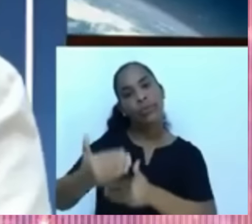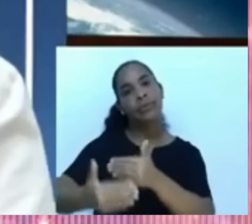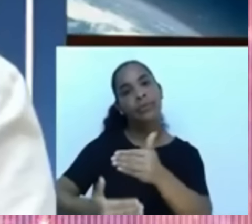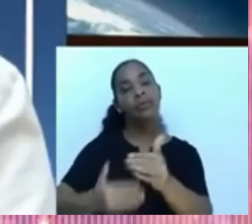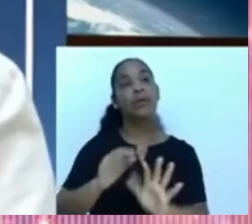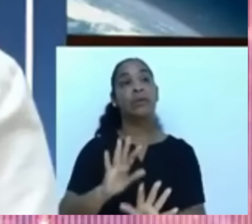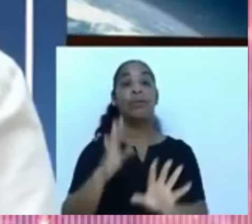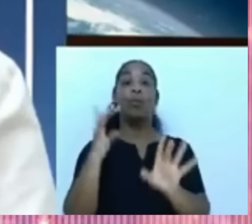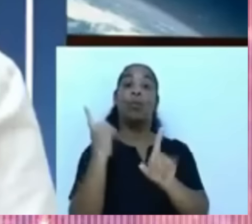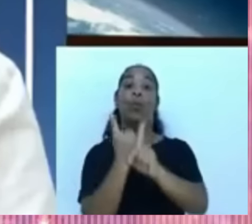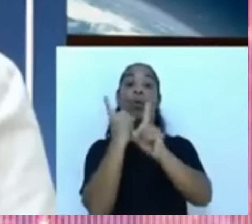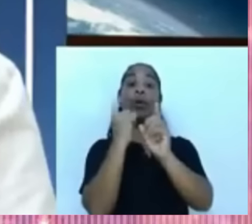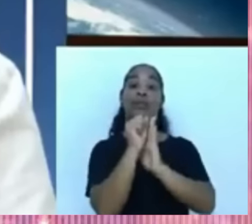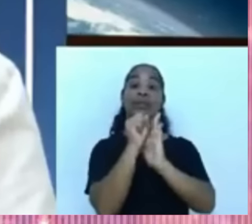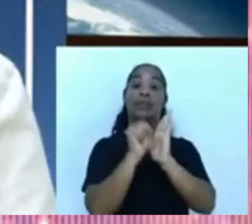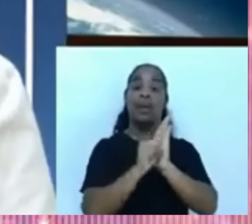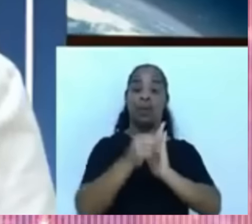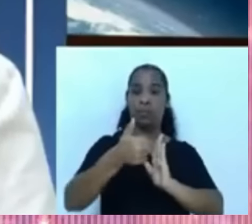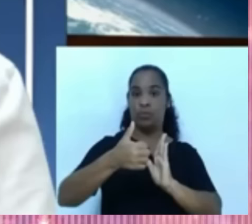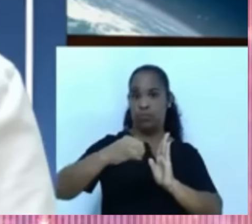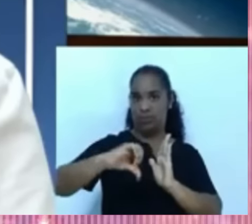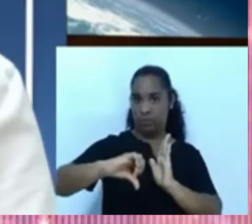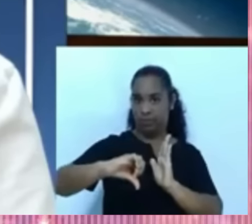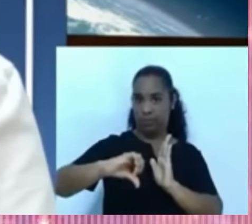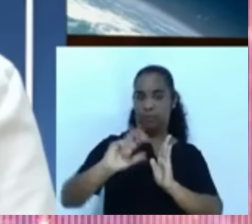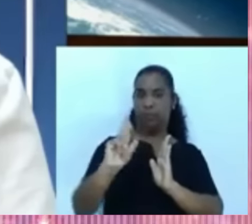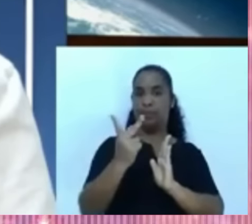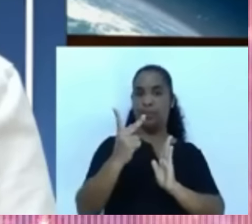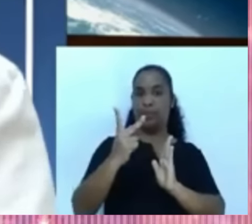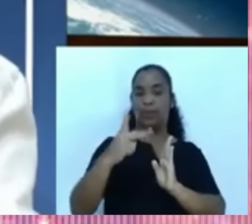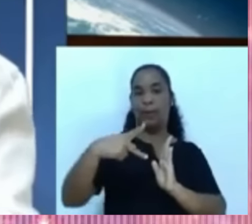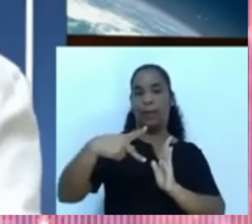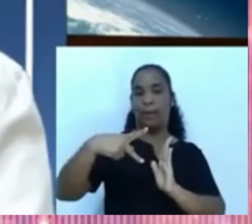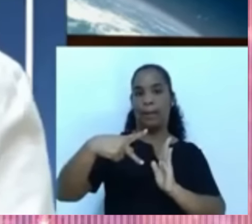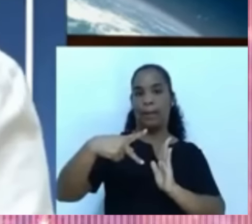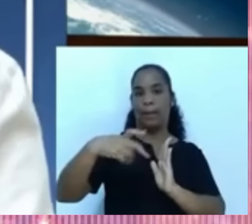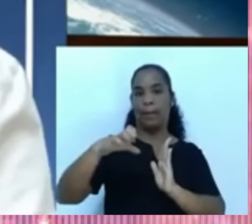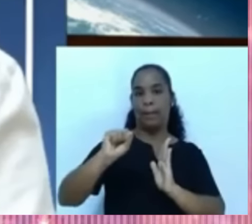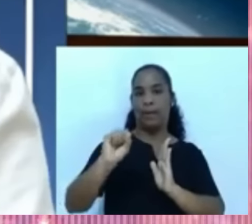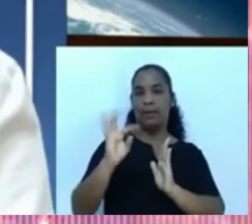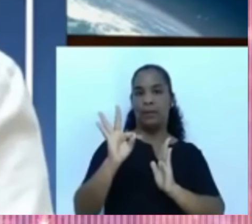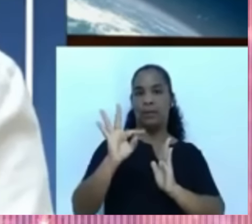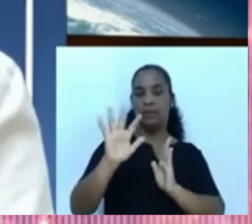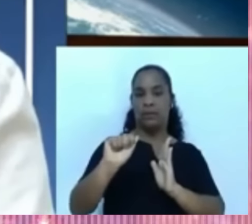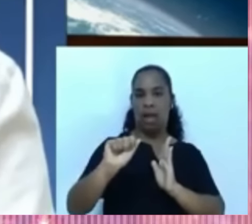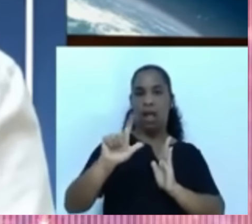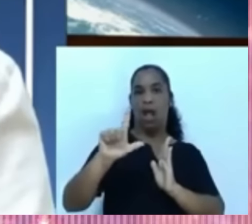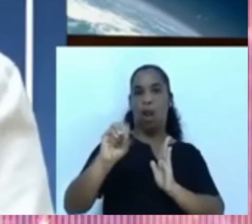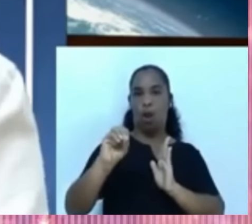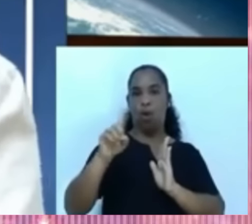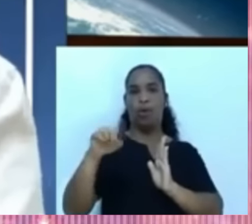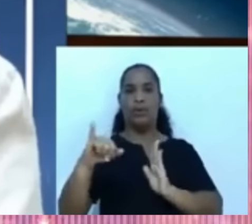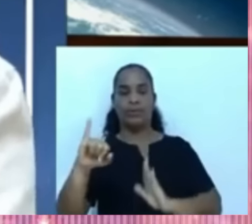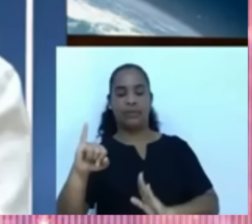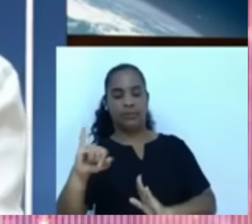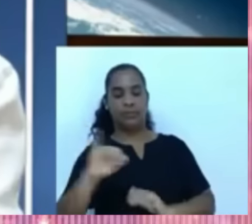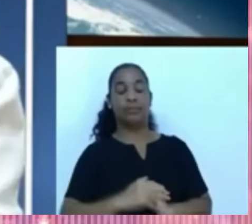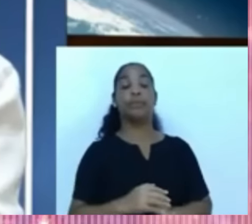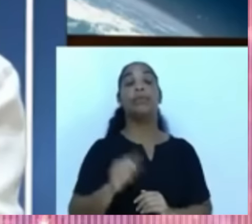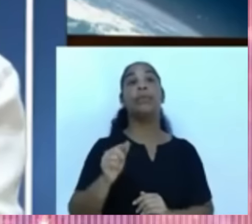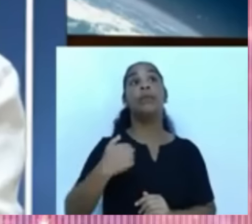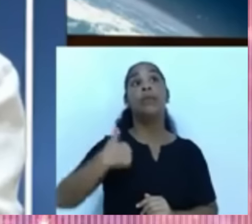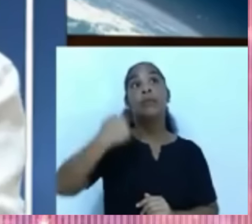encontrar no século X Henrique pestal no seu Educandário de I Verdum ele cria